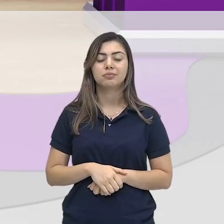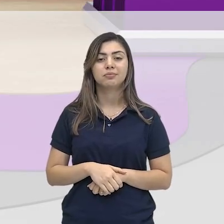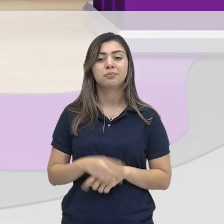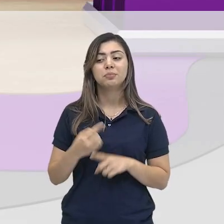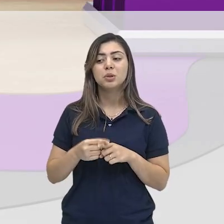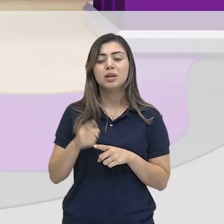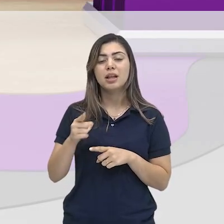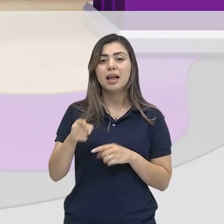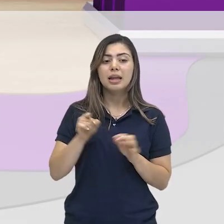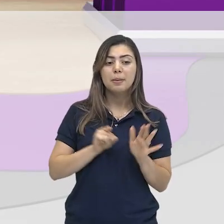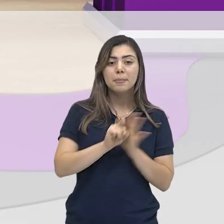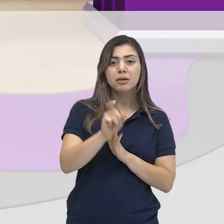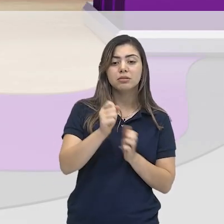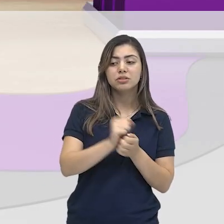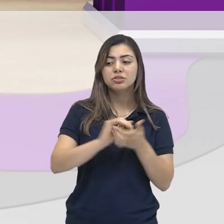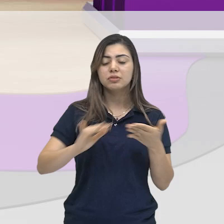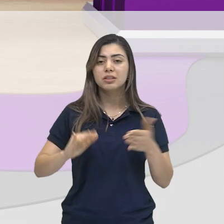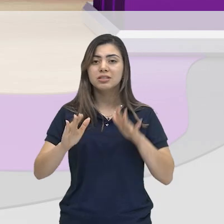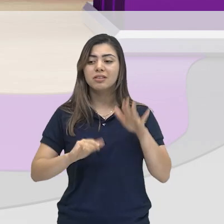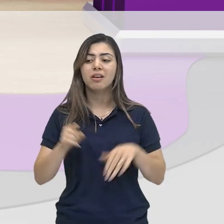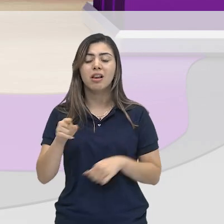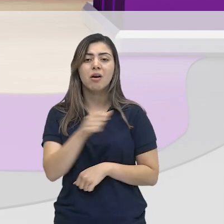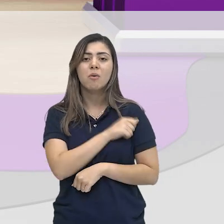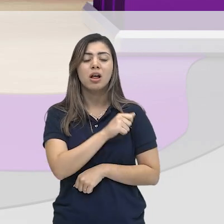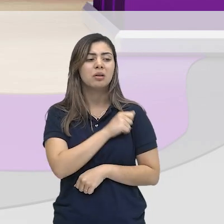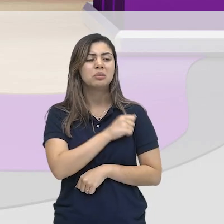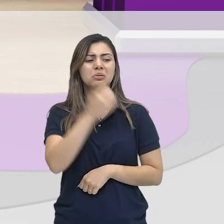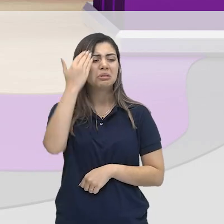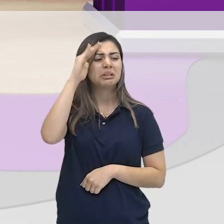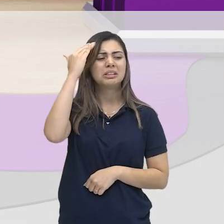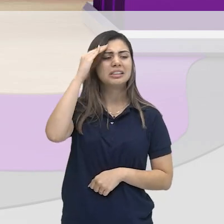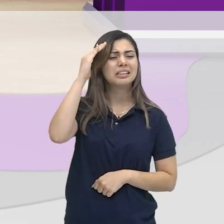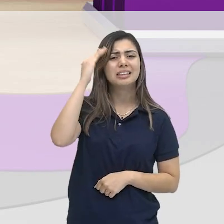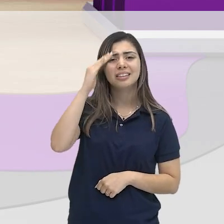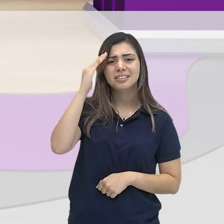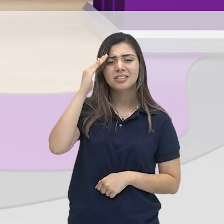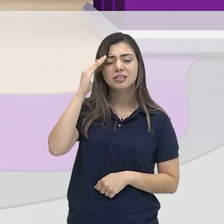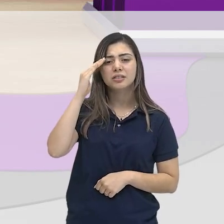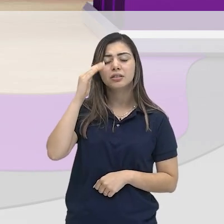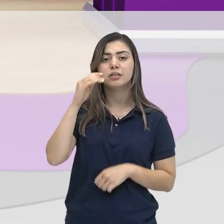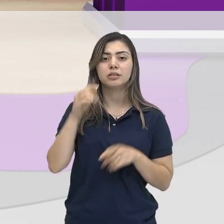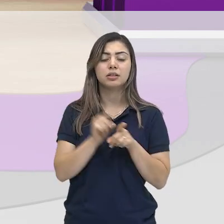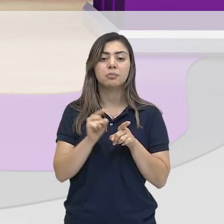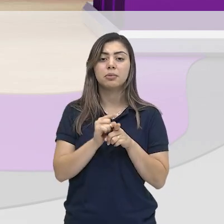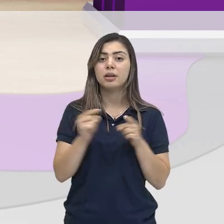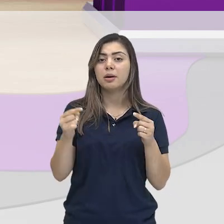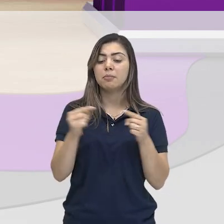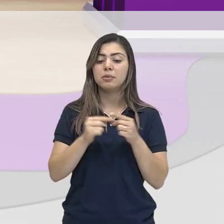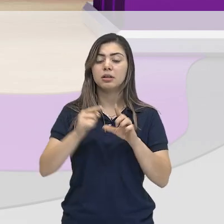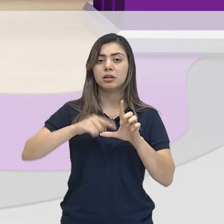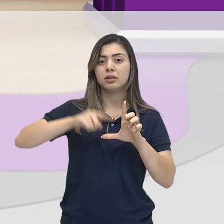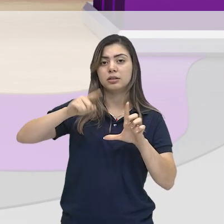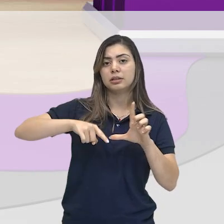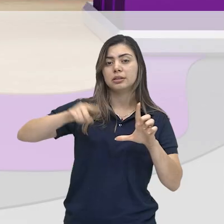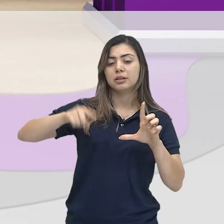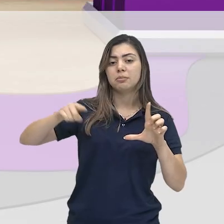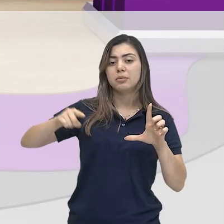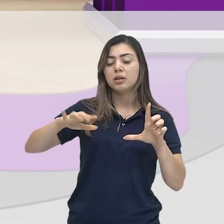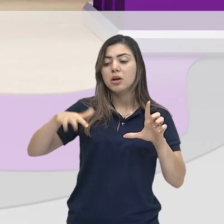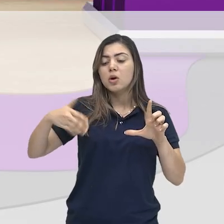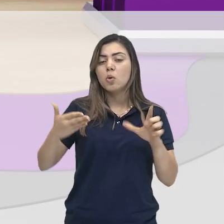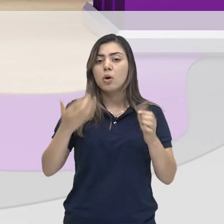a interpretação do comando da questão e buscar na imagem, no gráfico, na tabela,